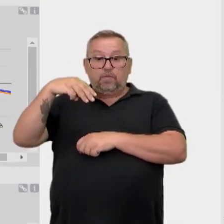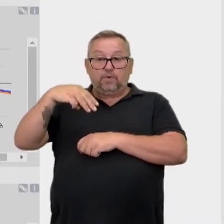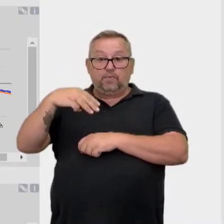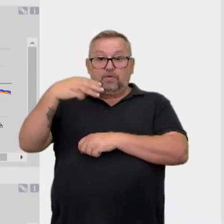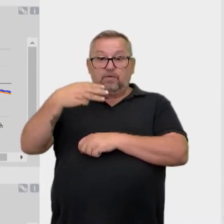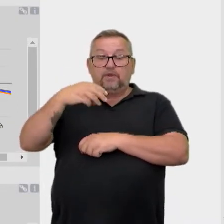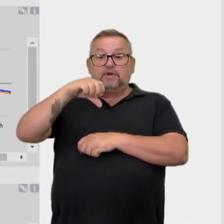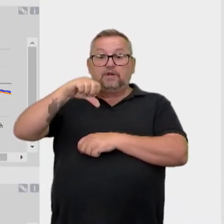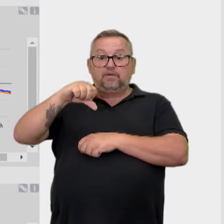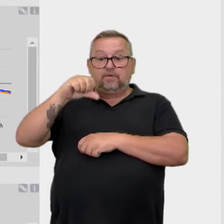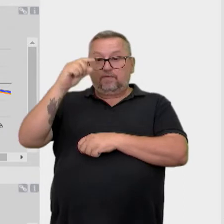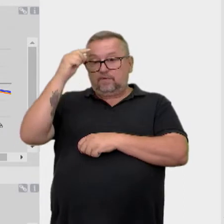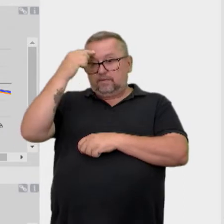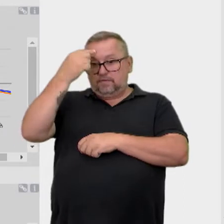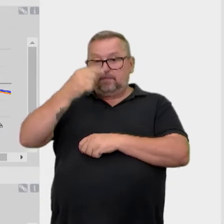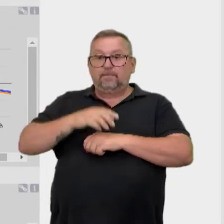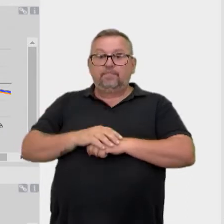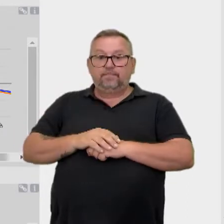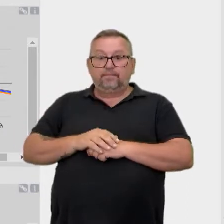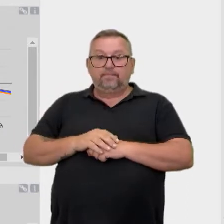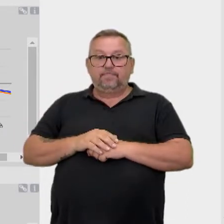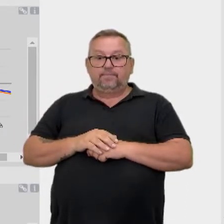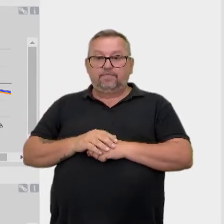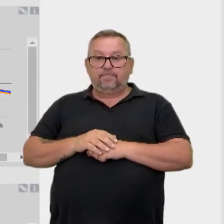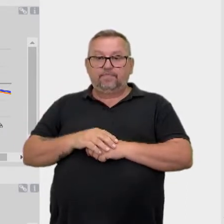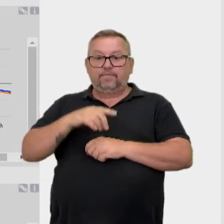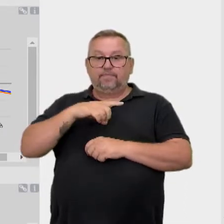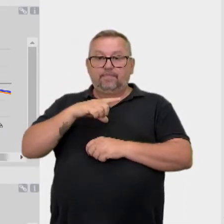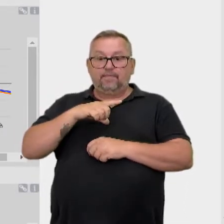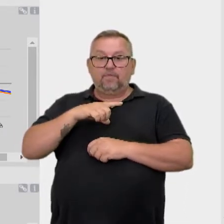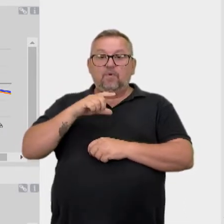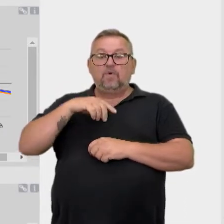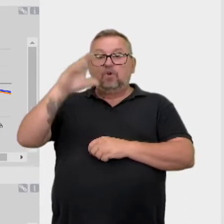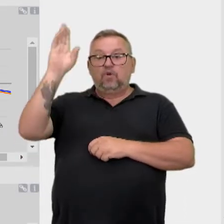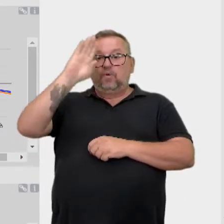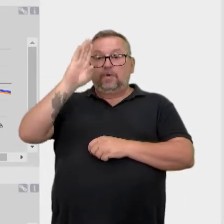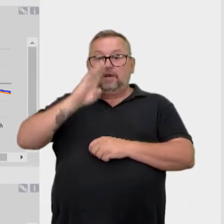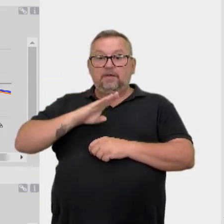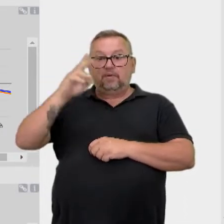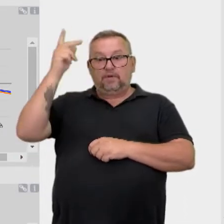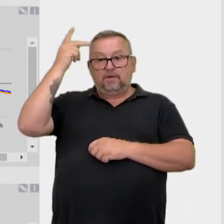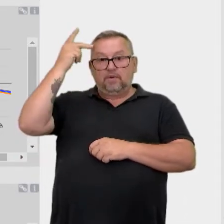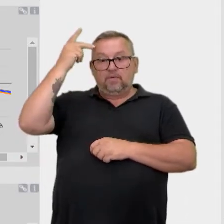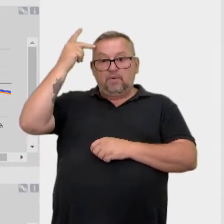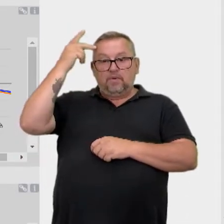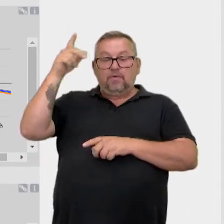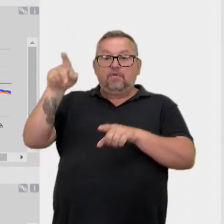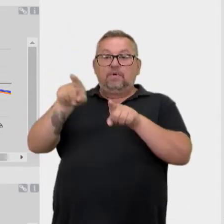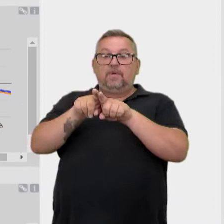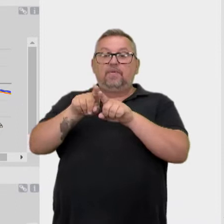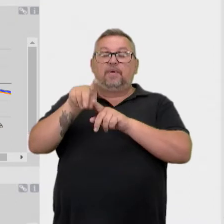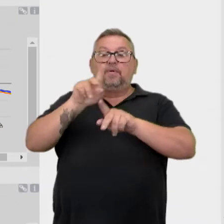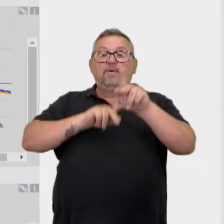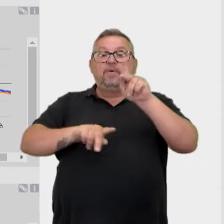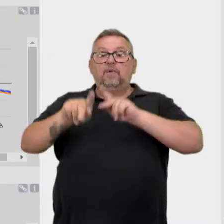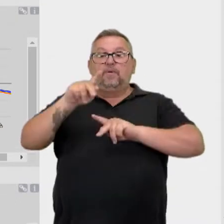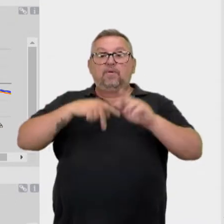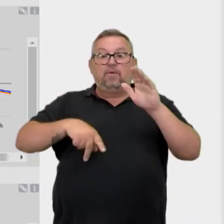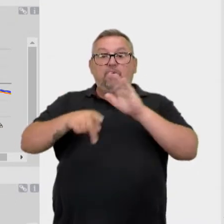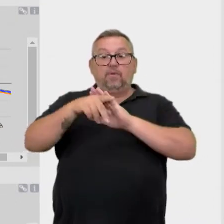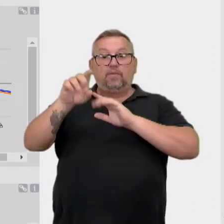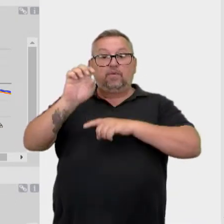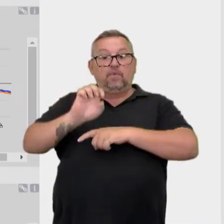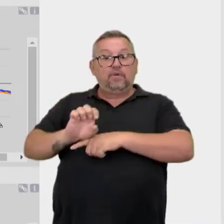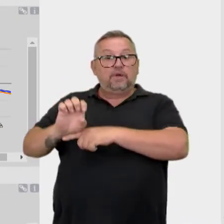31 segundos. Olha a diferença, né, entre o Brasil e São Paulo, né? E atualmente a população do estado de